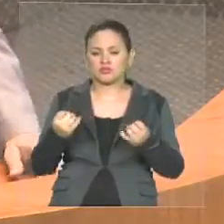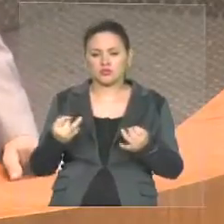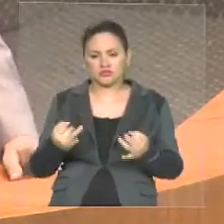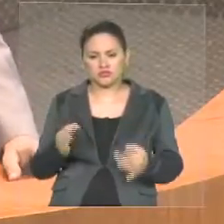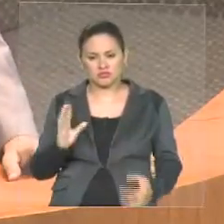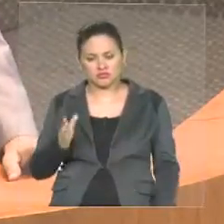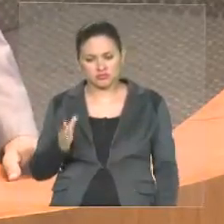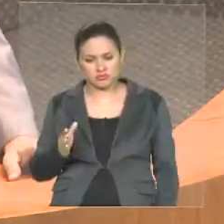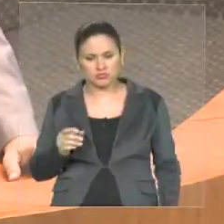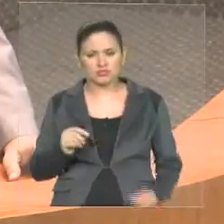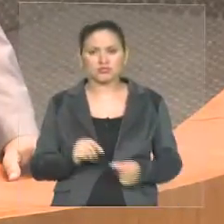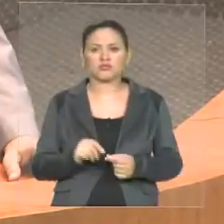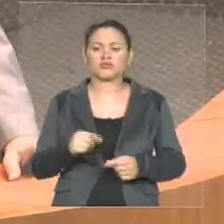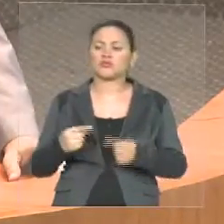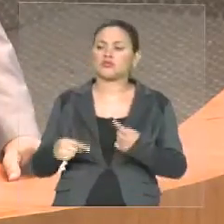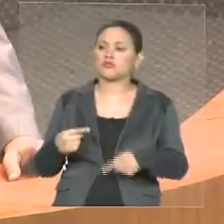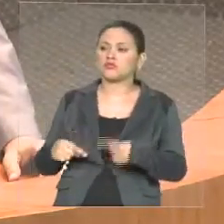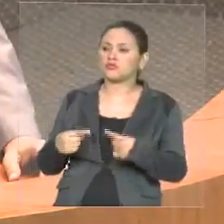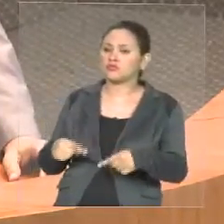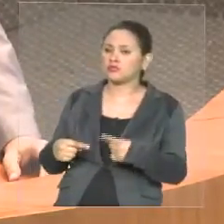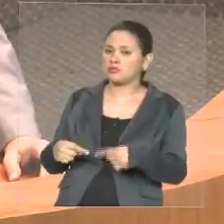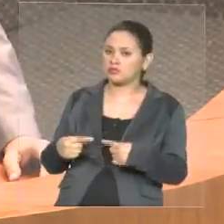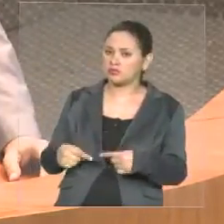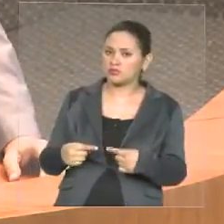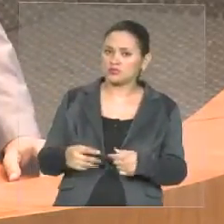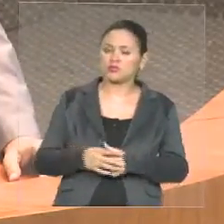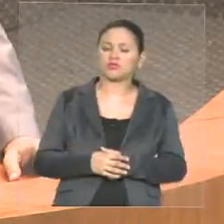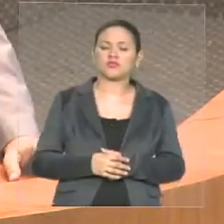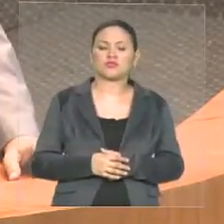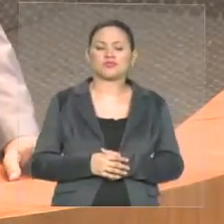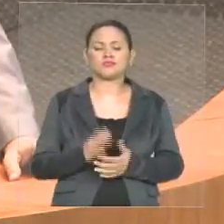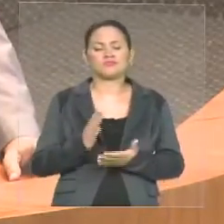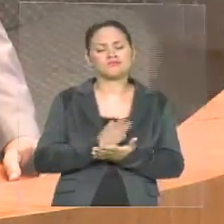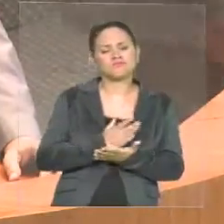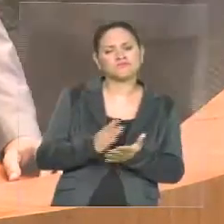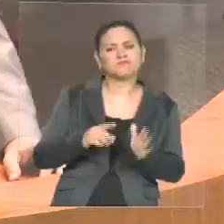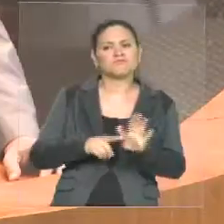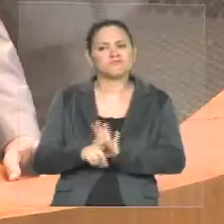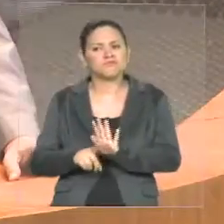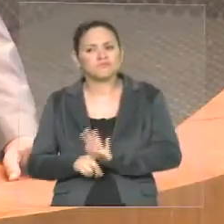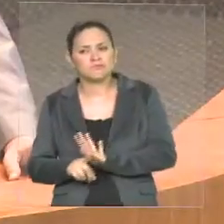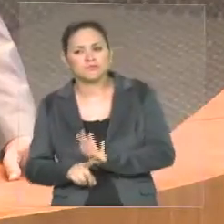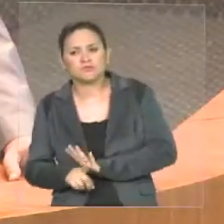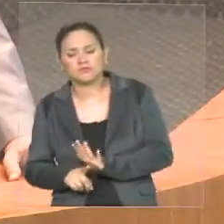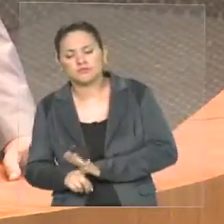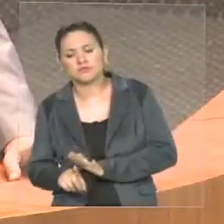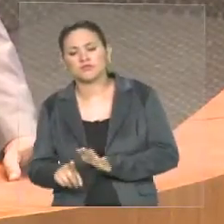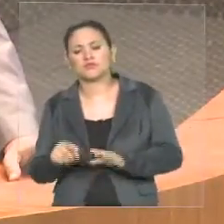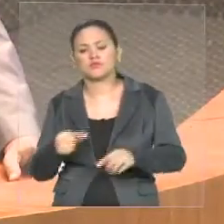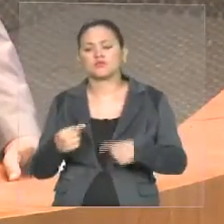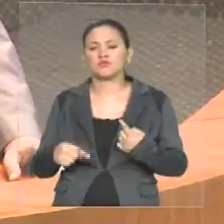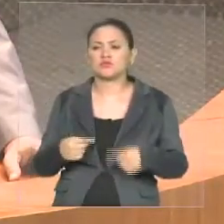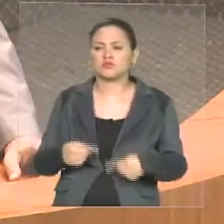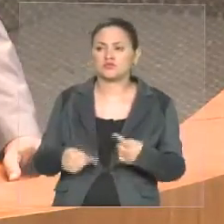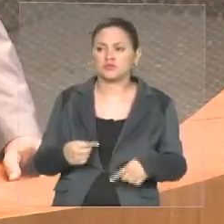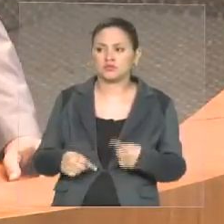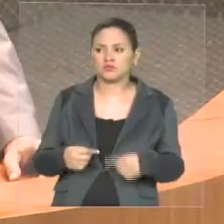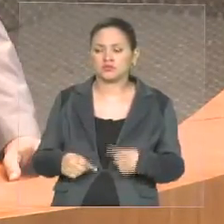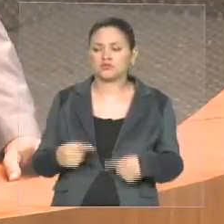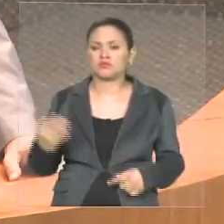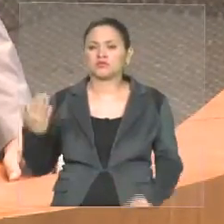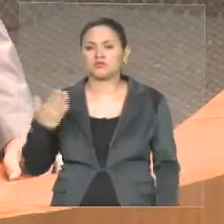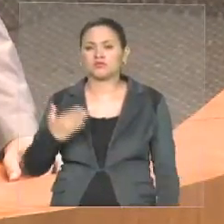grande discussão. Alguns pontos foram levantados para o debate